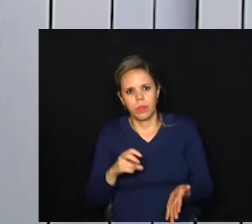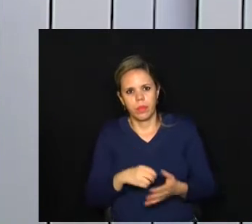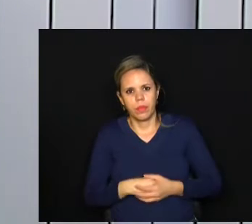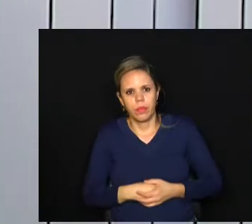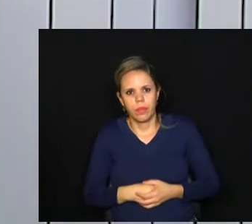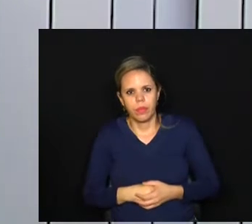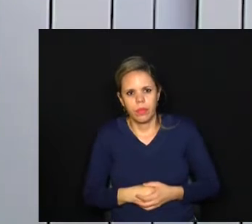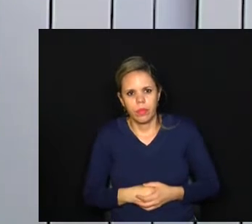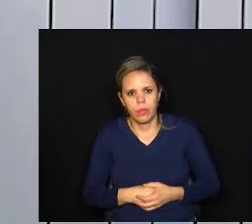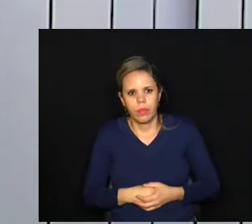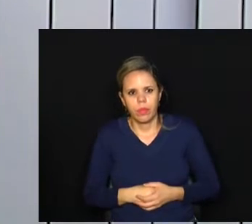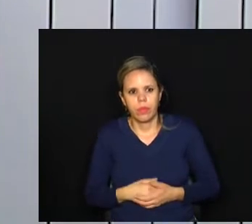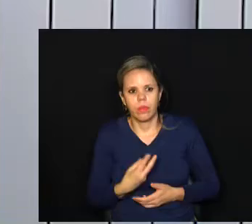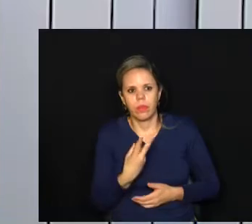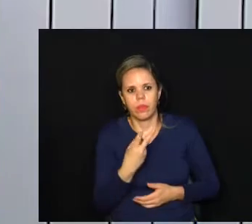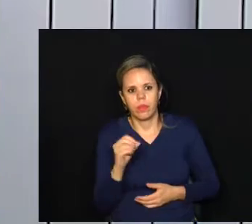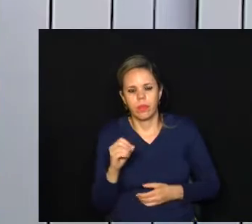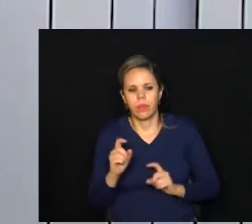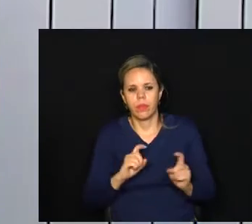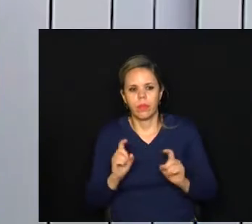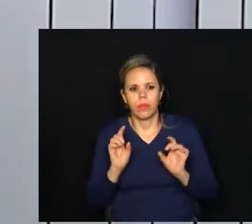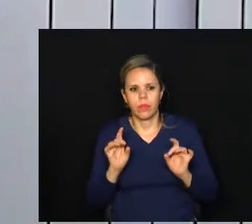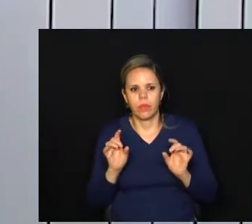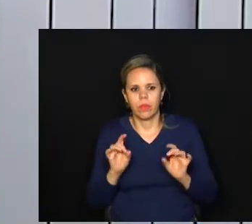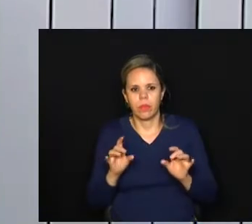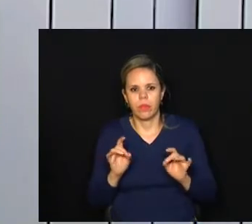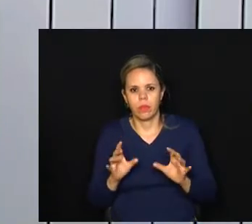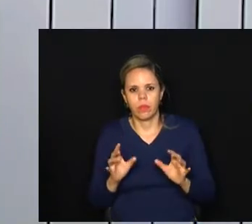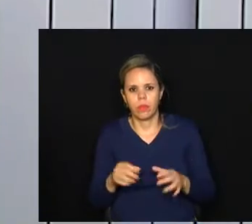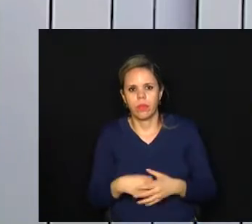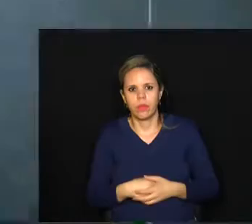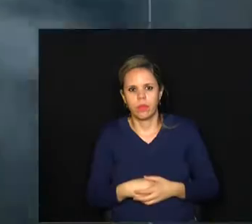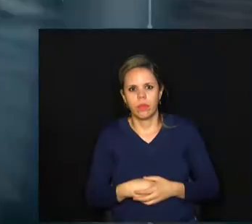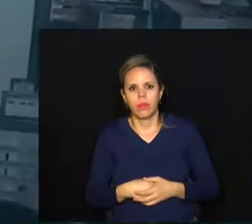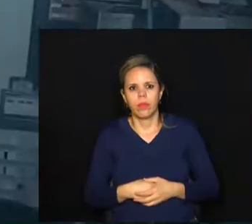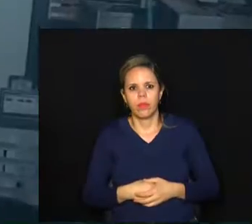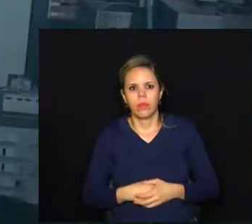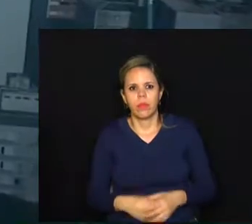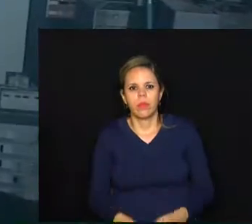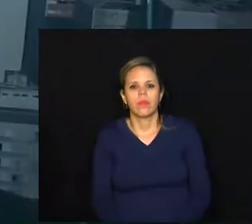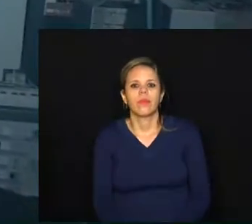manhã, 20ª reunião extraordinária deste ano.